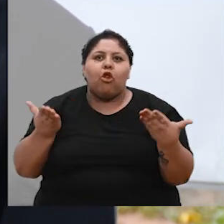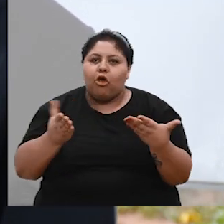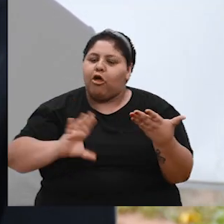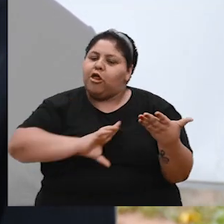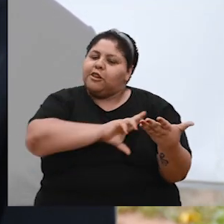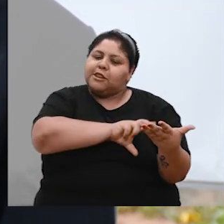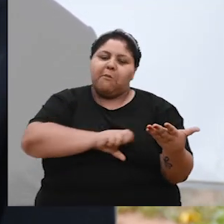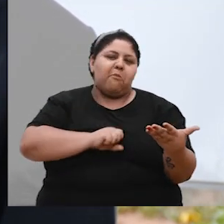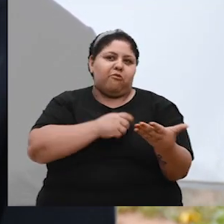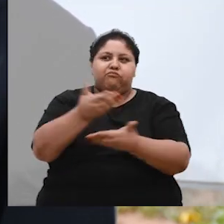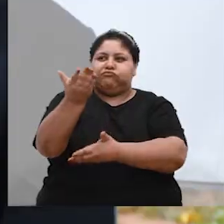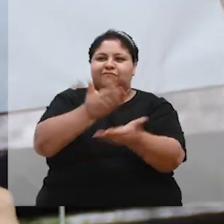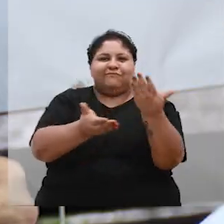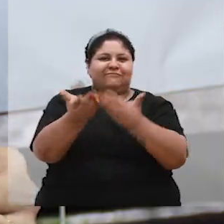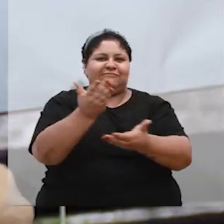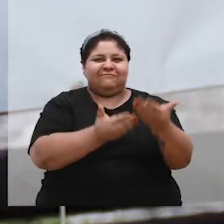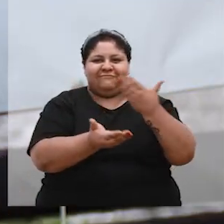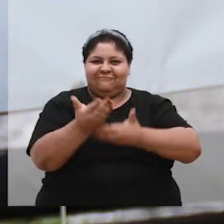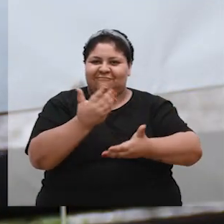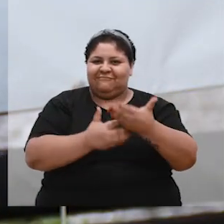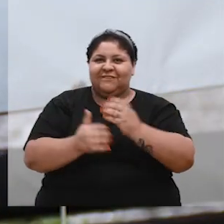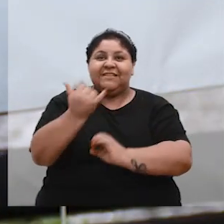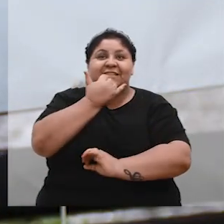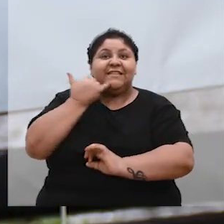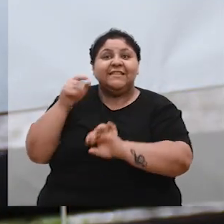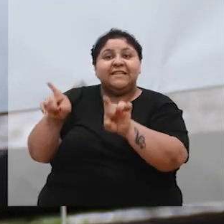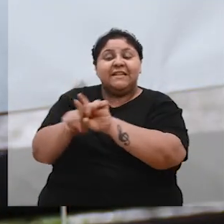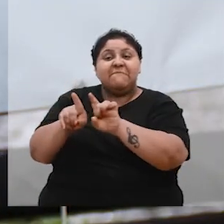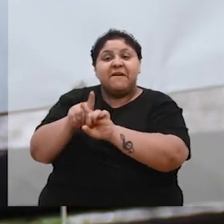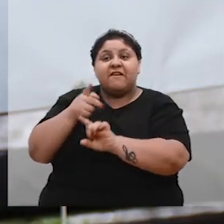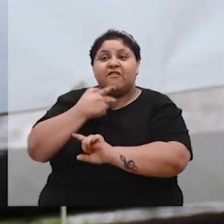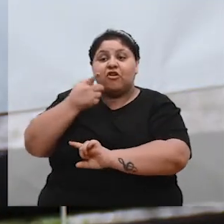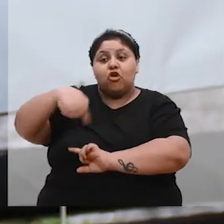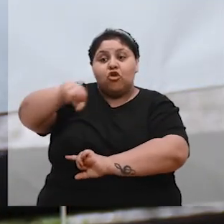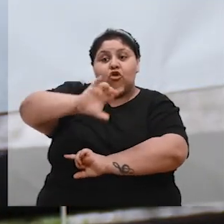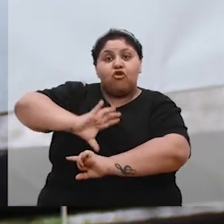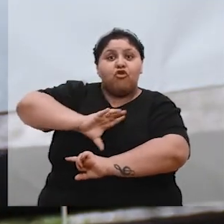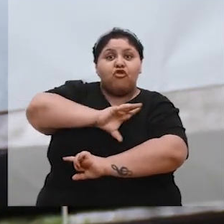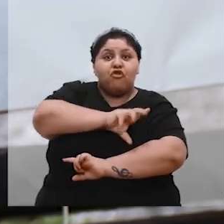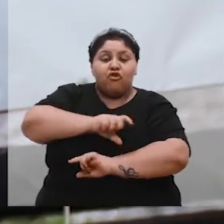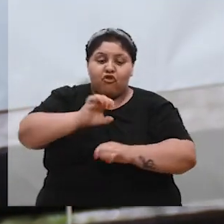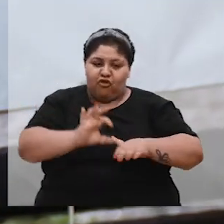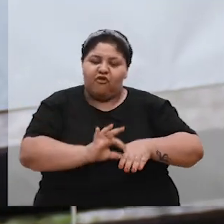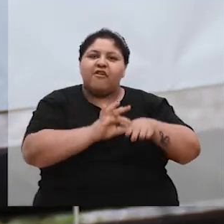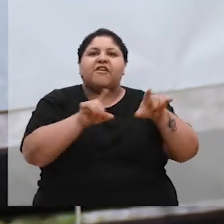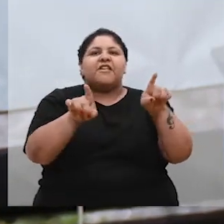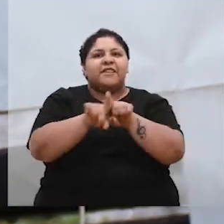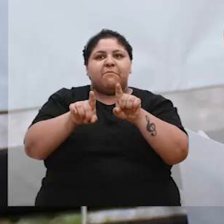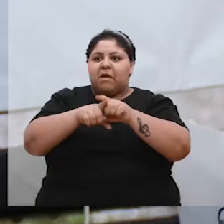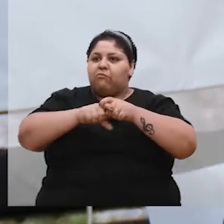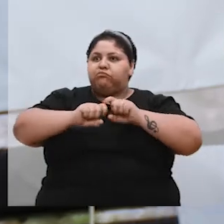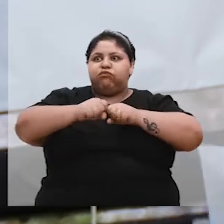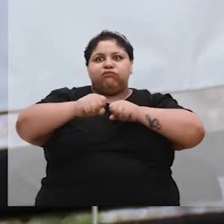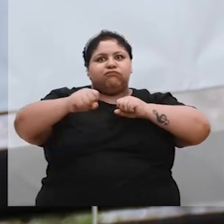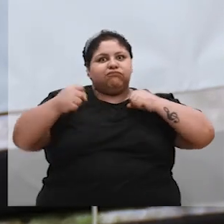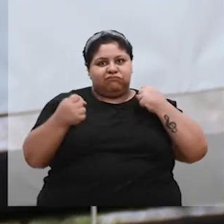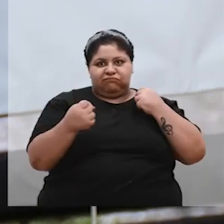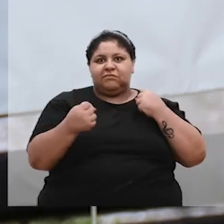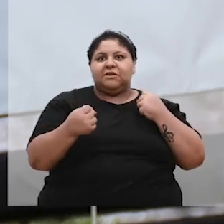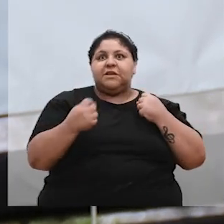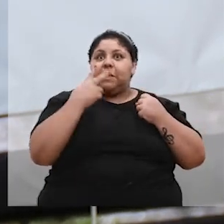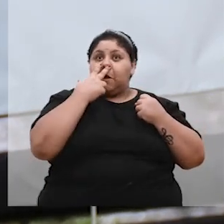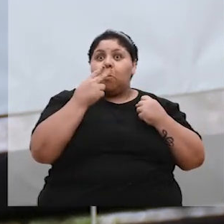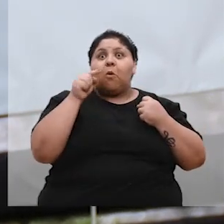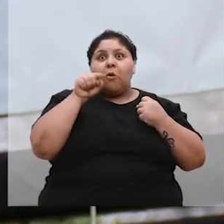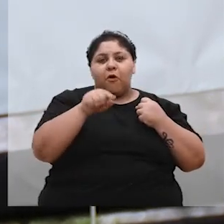amorização. E, Frei, a gente também quer dizer que o nosso amor pelos patronos também é gigante. E no caso seu, que a gente sabe que